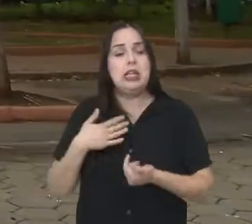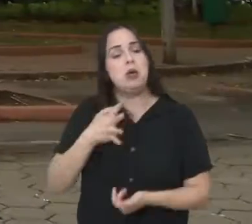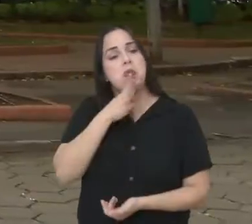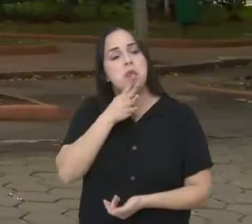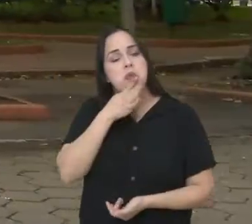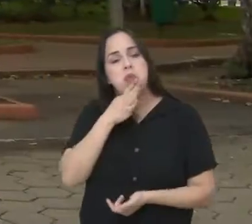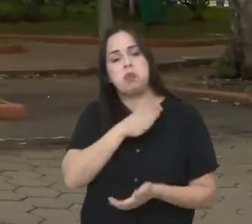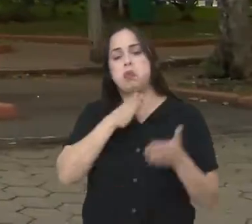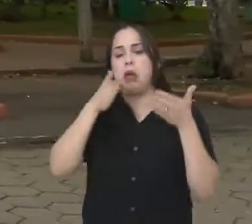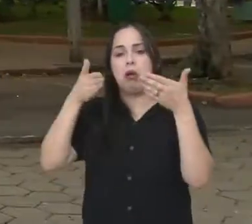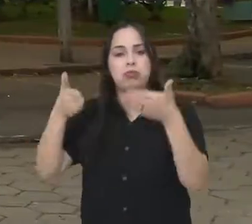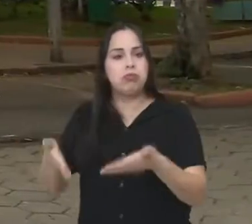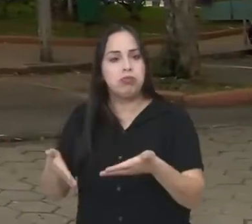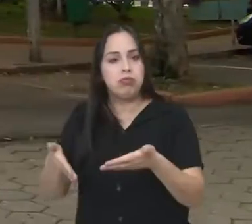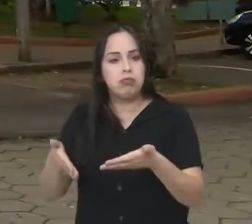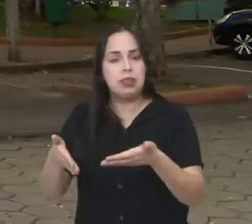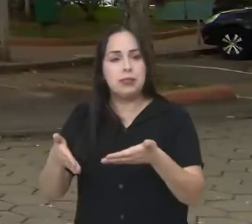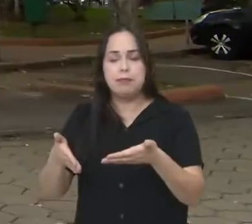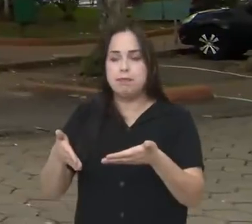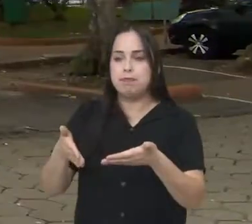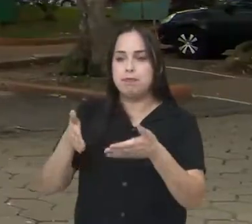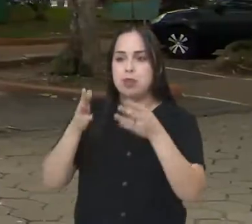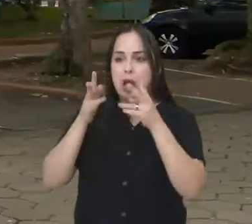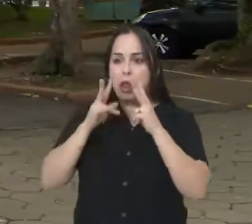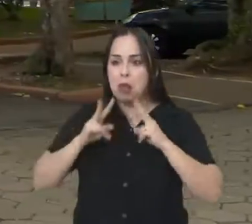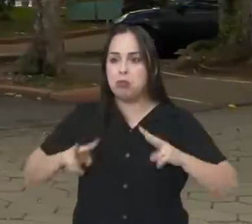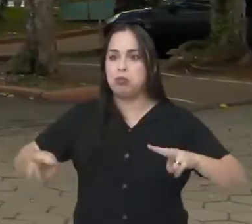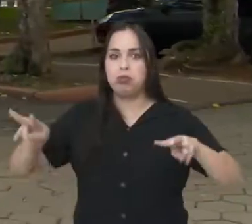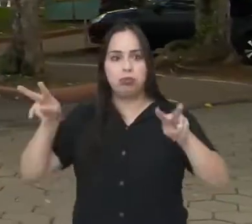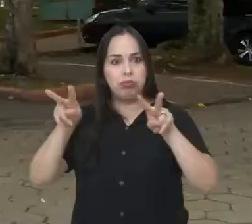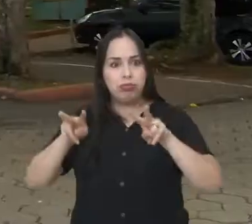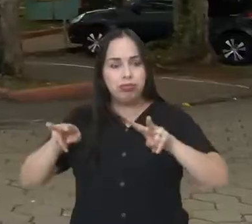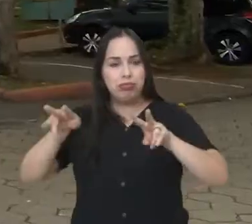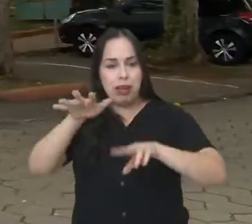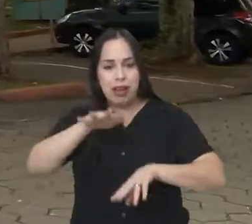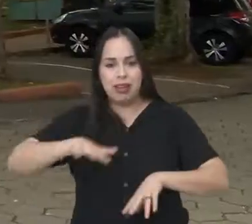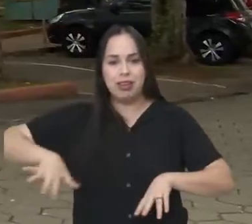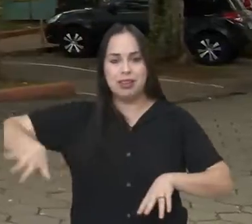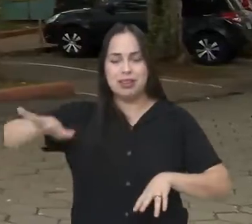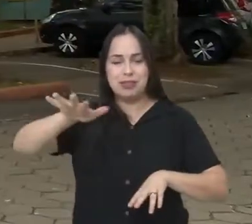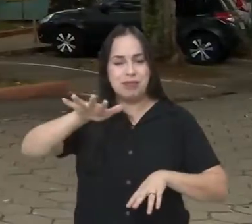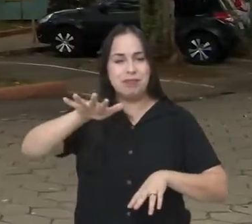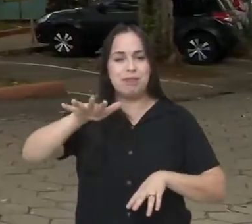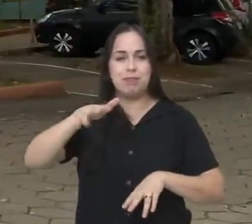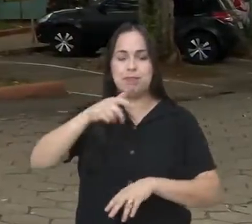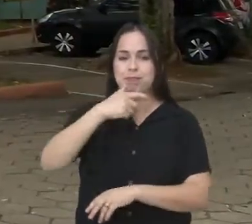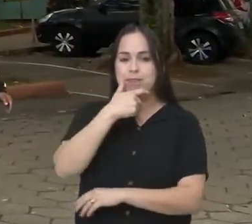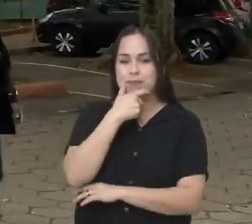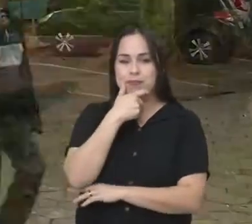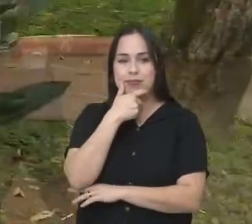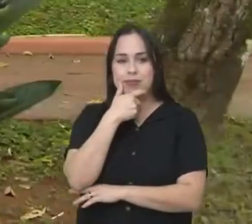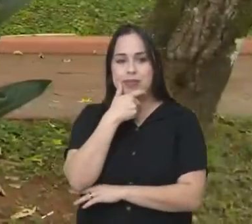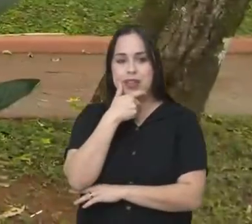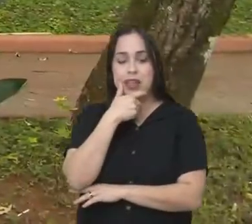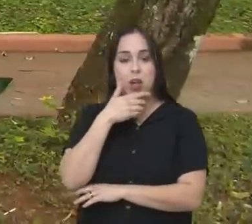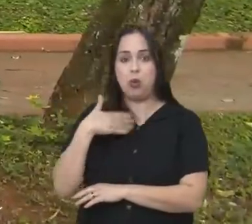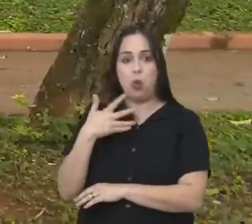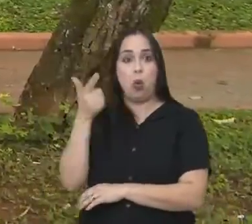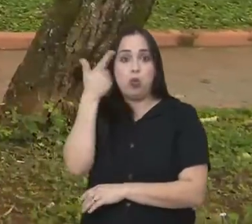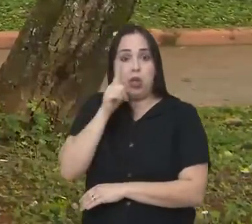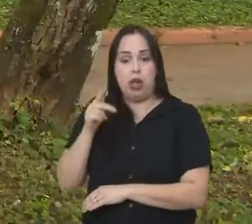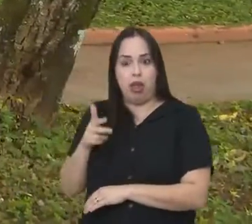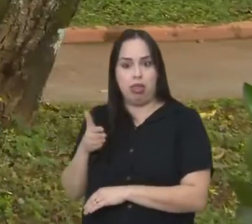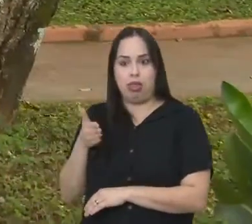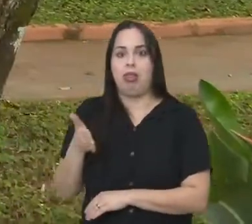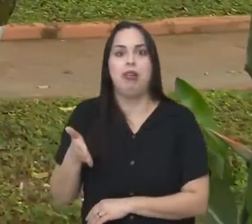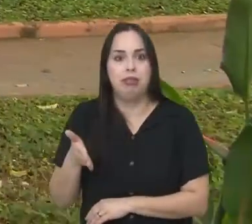a Praça São Dimas? Vamos. E aí quando eu cheguei na entrada da Praça São Dimas, eu não conseguia entrar.